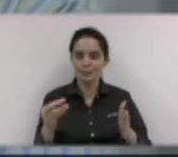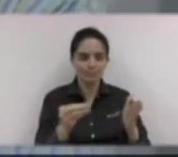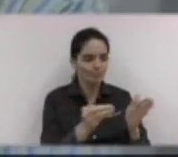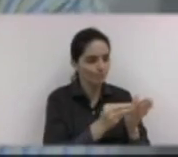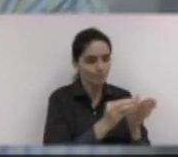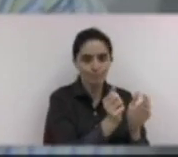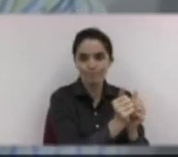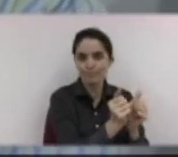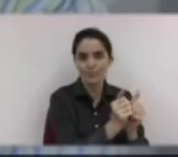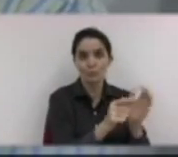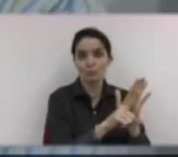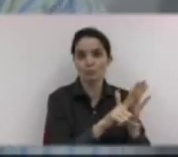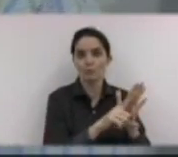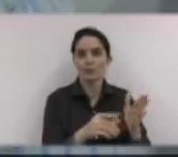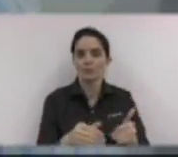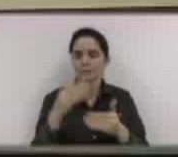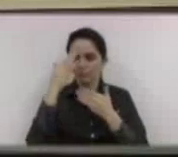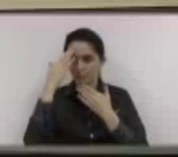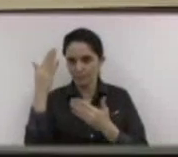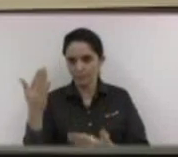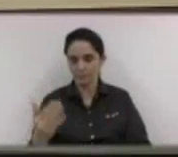encaixados na legislação. Obrigado.